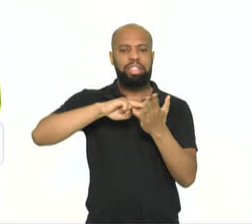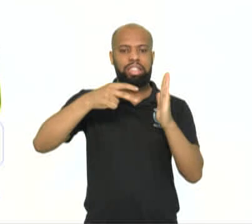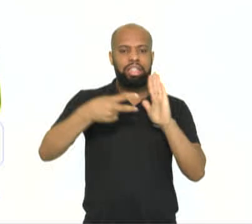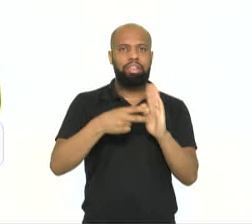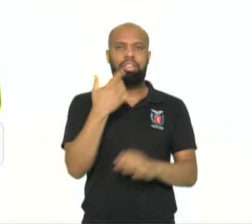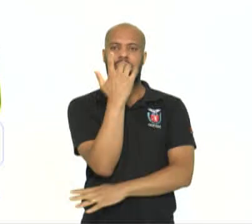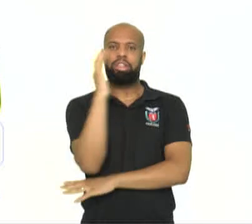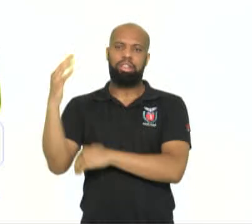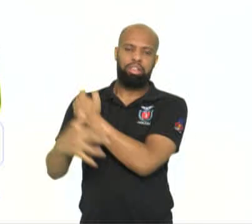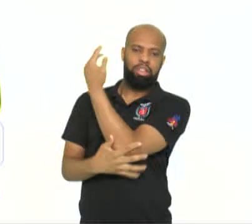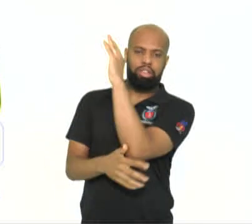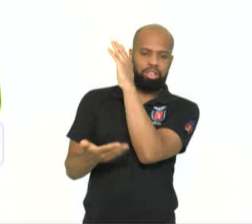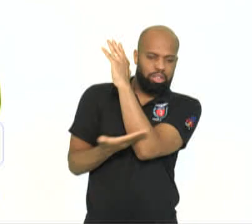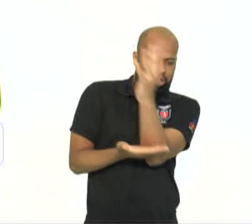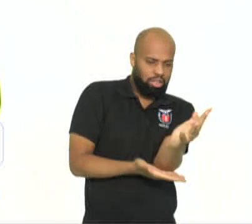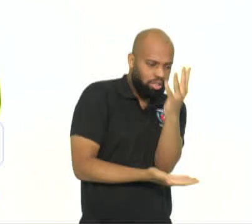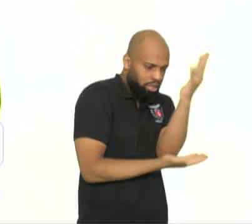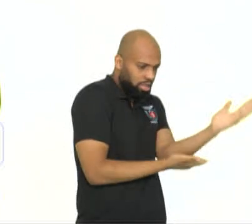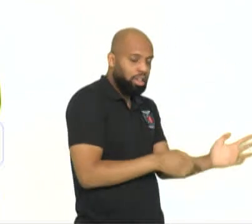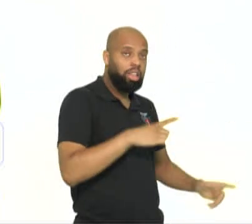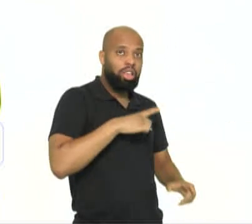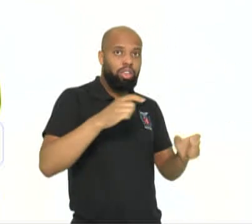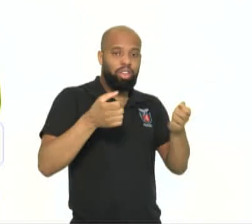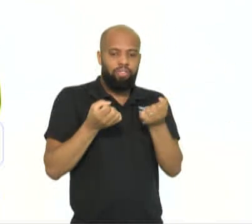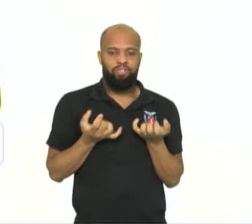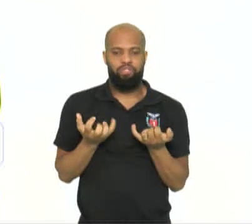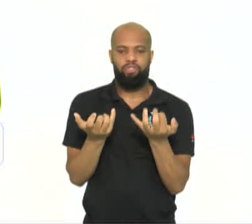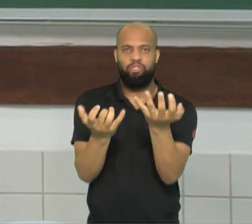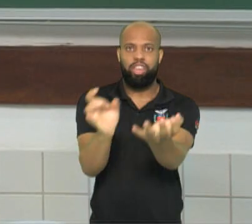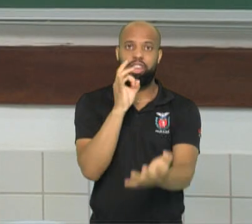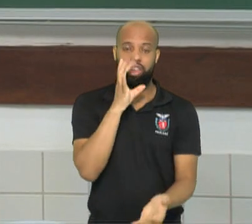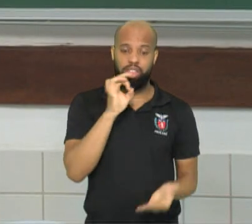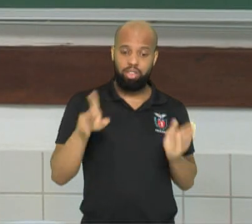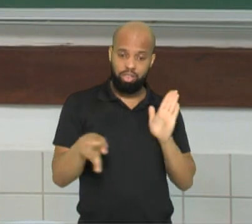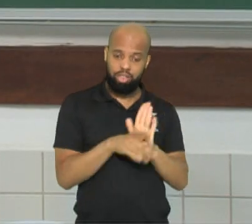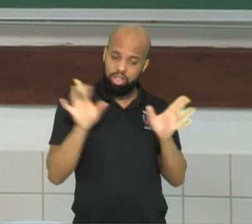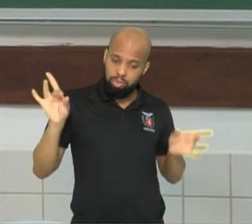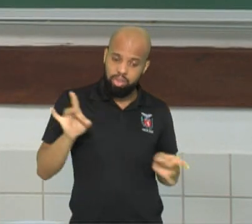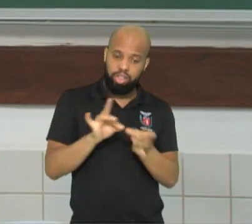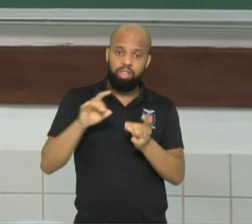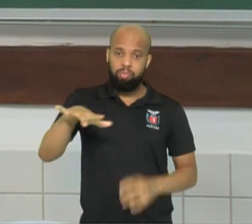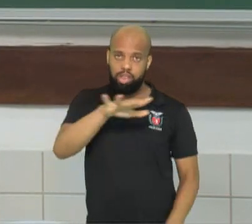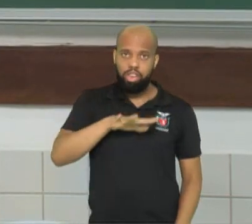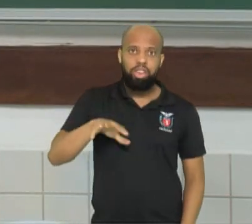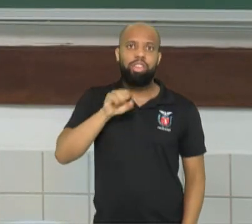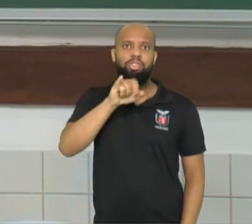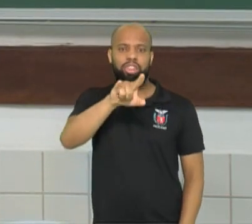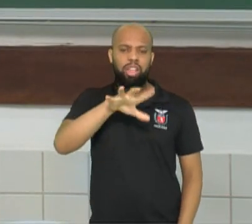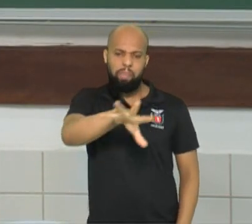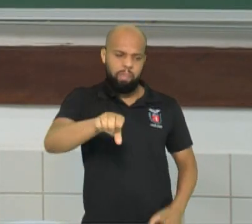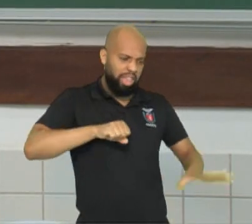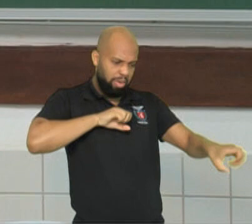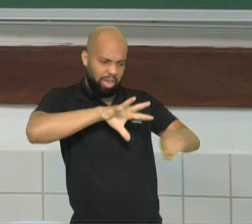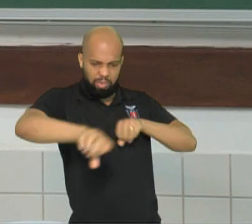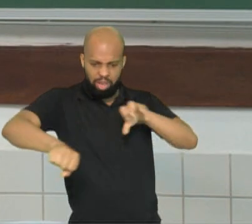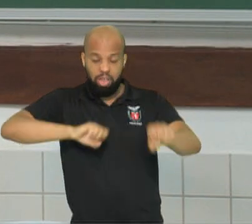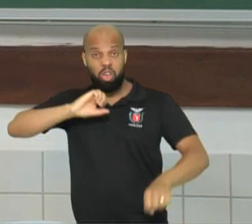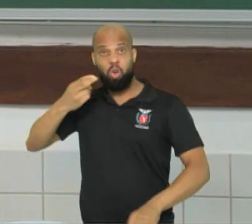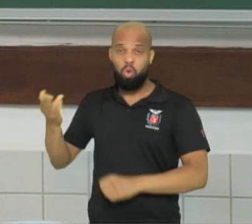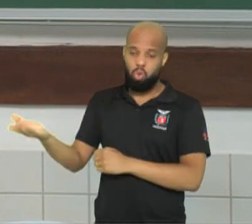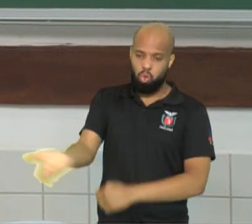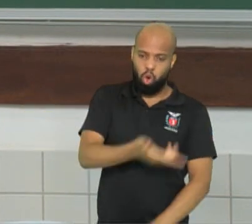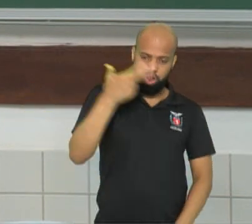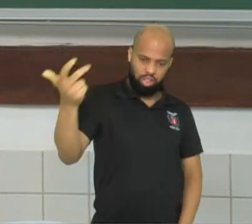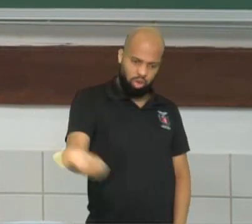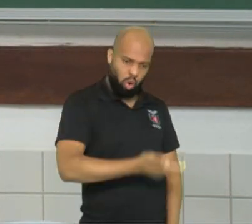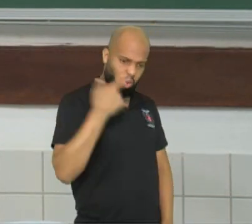desmatamento? Desmatamento é a retirada de vegetação nativa de uma região. Então, você está desmatando quando você vai lá e retira essa vegetação